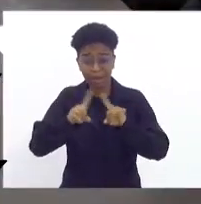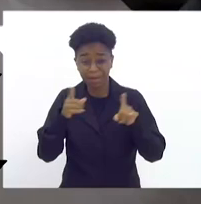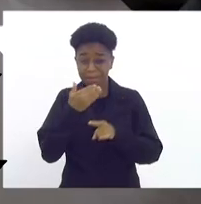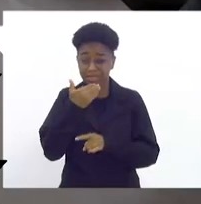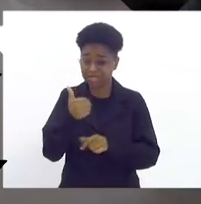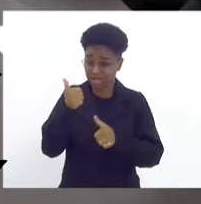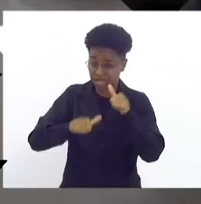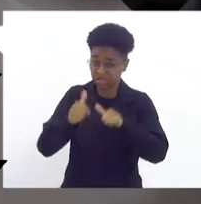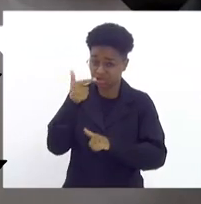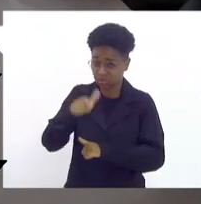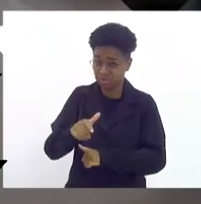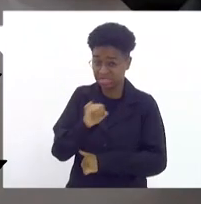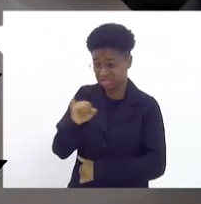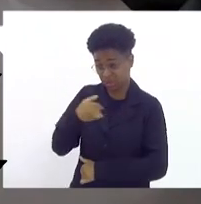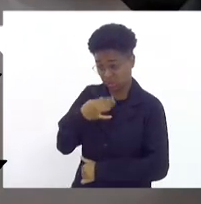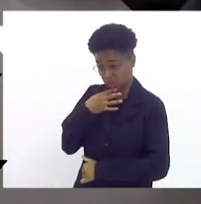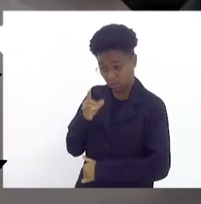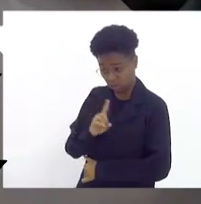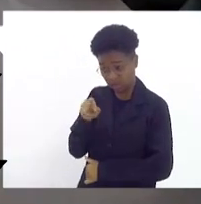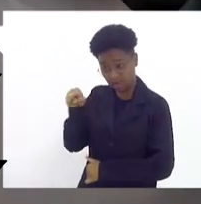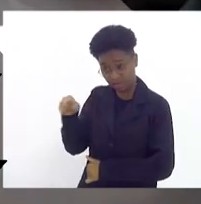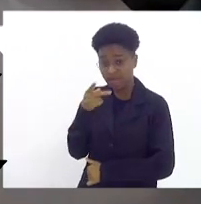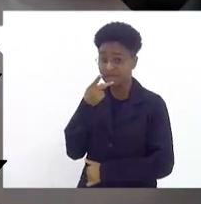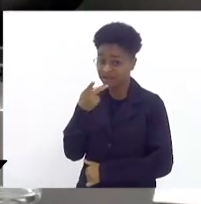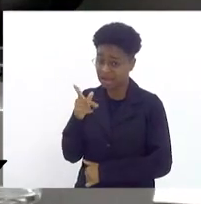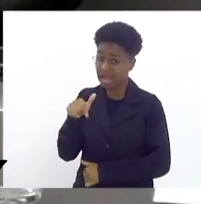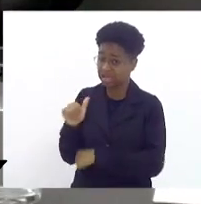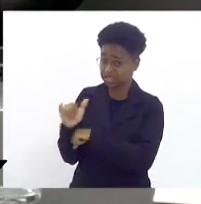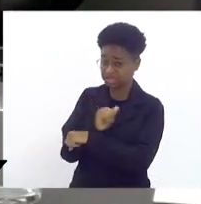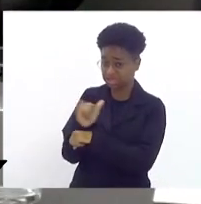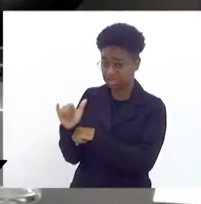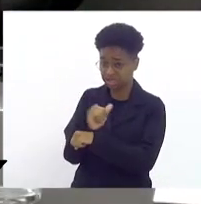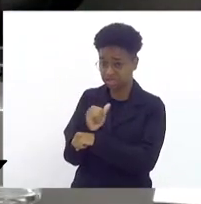parecer, se eu não conhecesse Vossa Excelência, diria até que é uma manobra